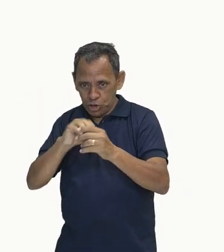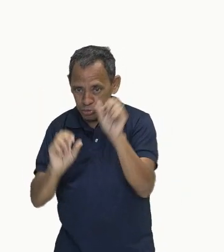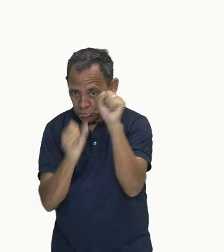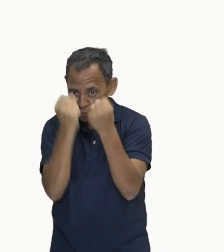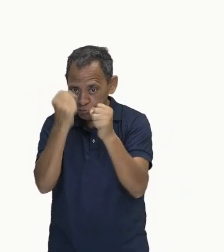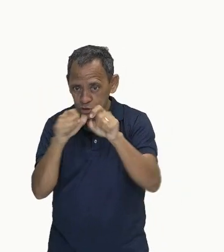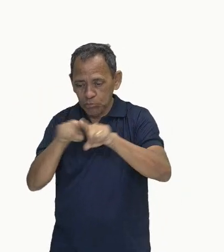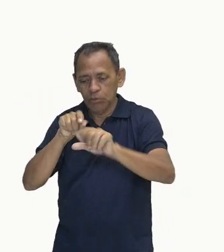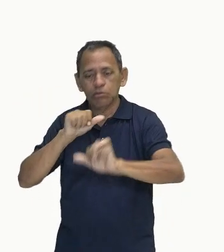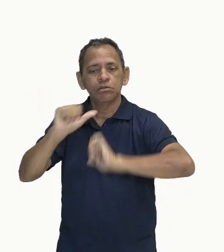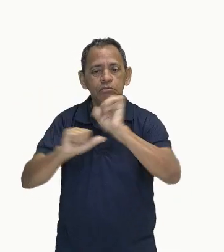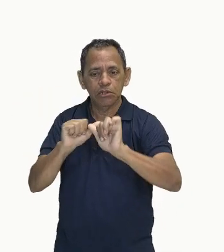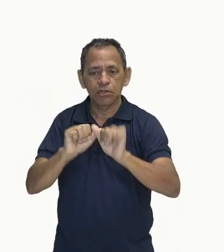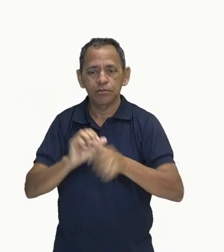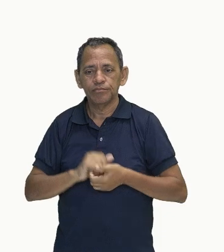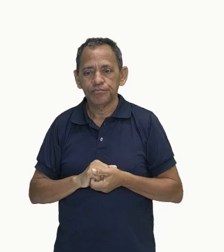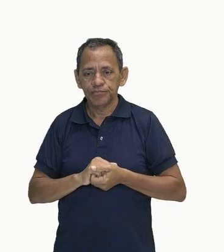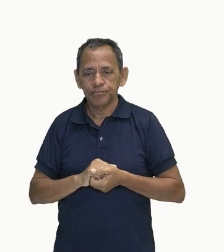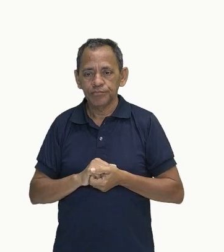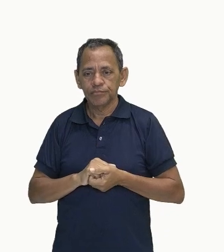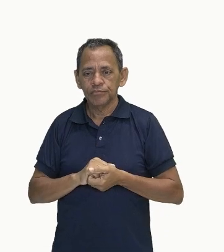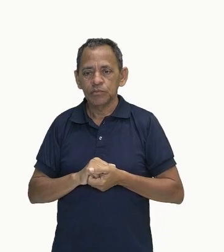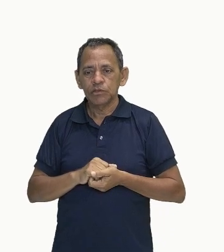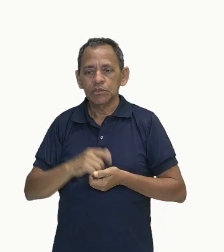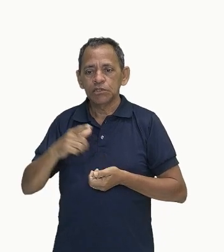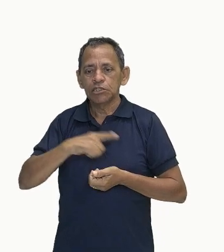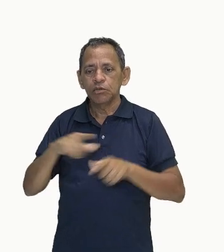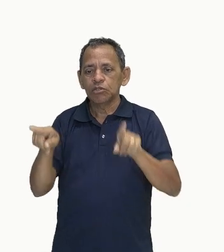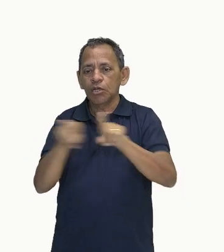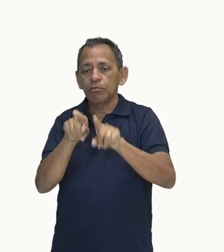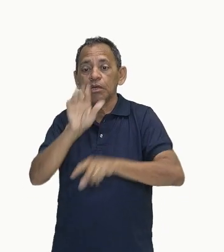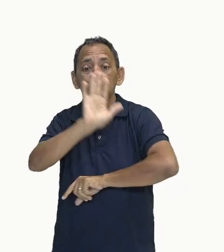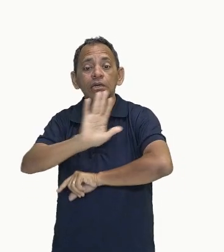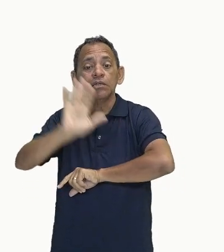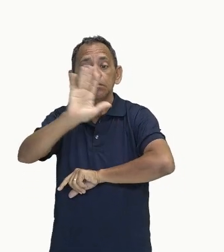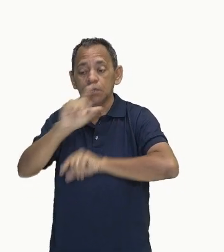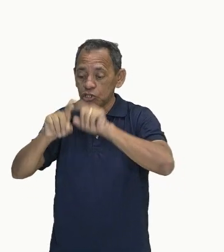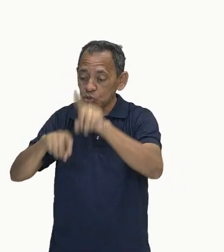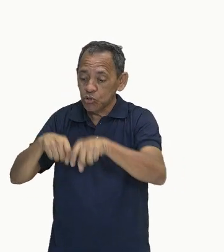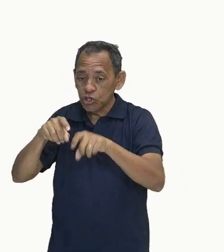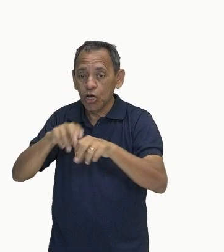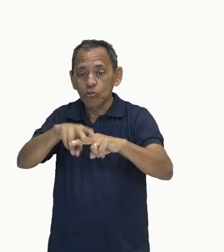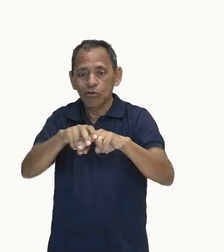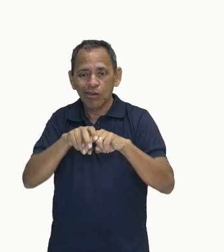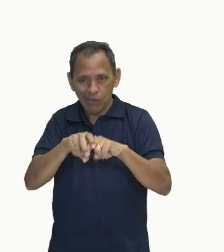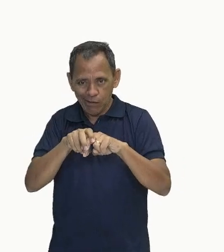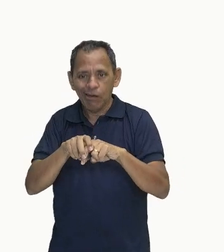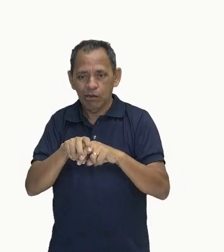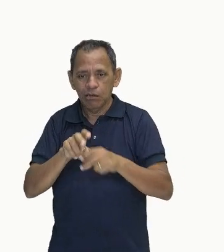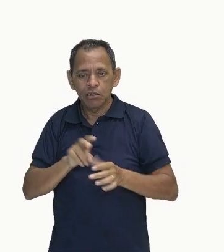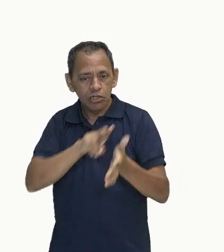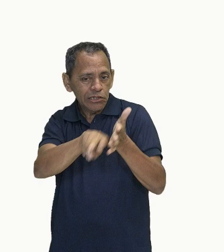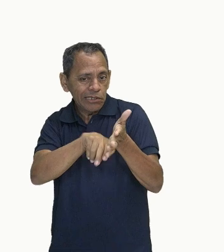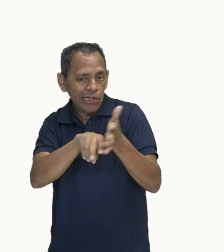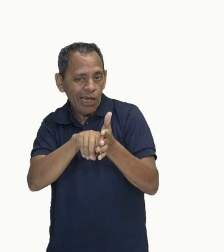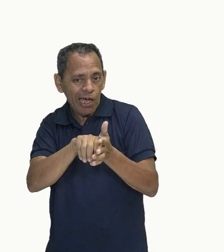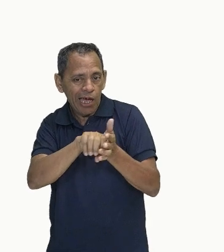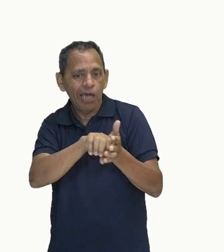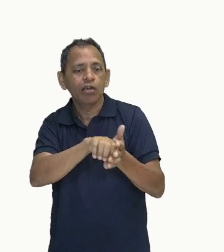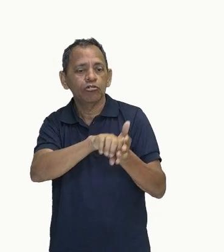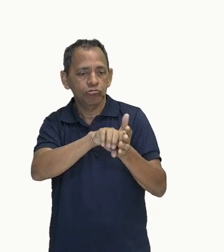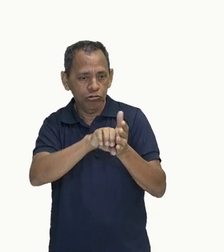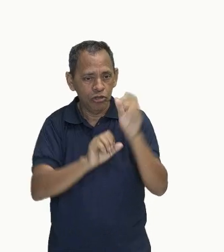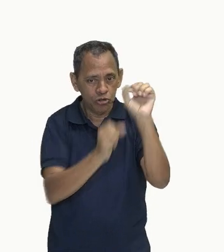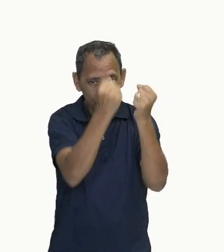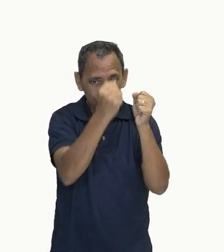ser transformada. E aí nós temos a transformação na paisagem rural devido à agroindústria, né? E aí nós temos